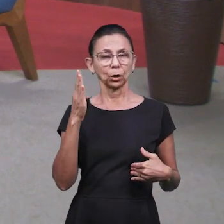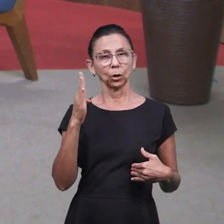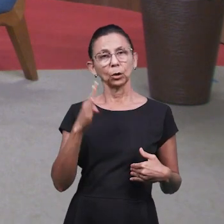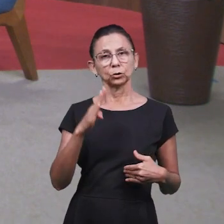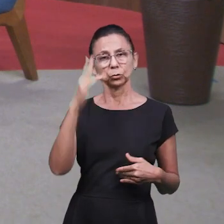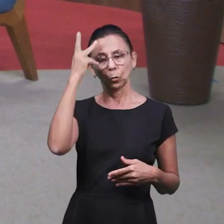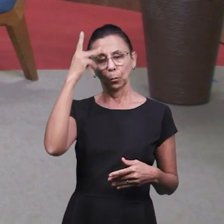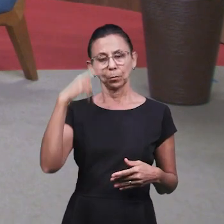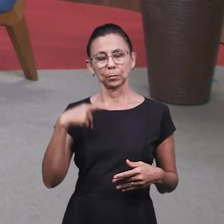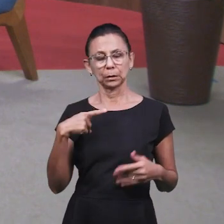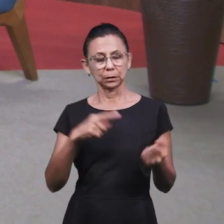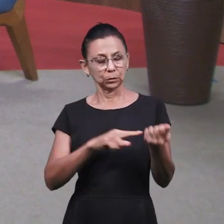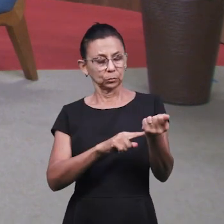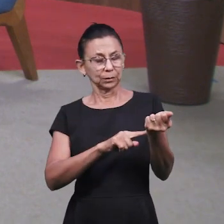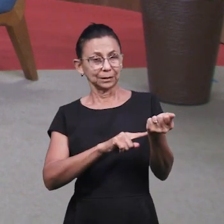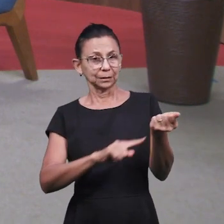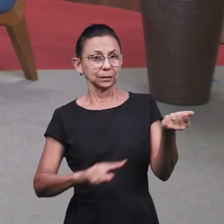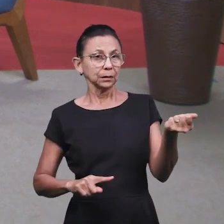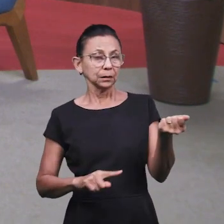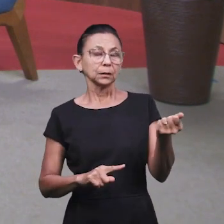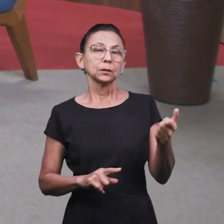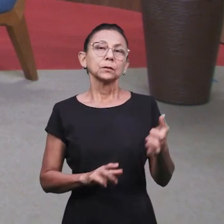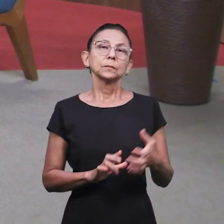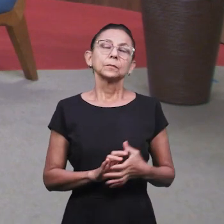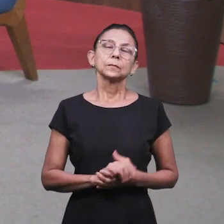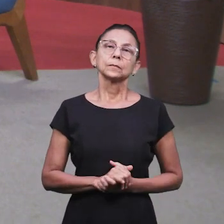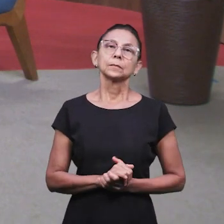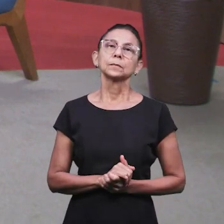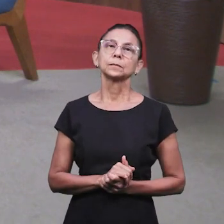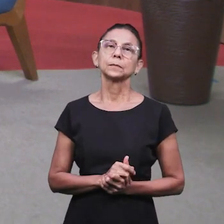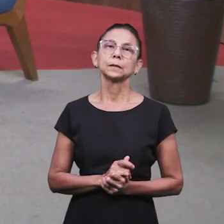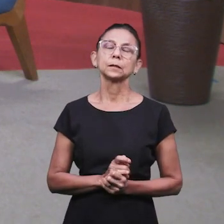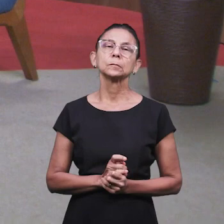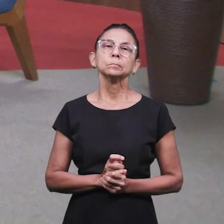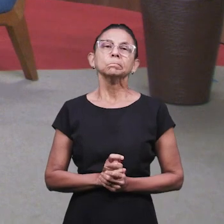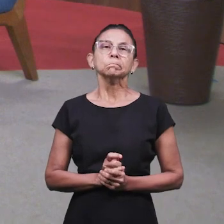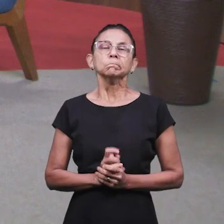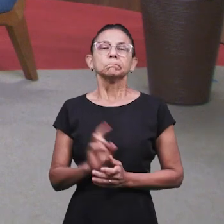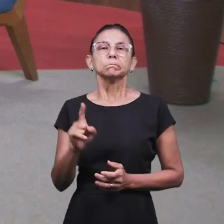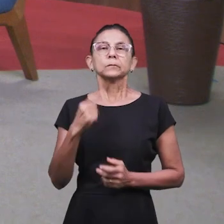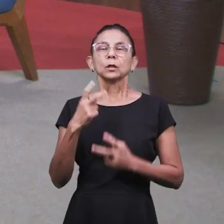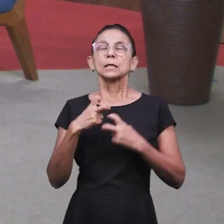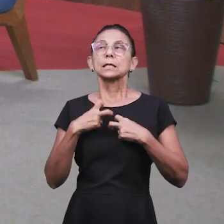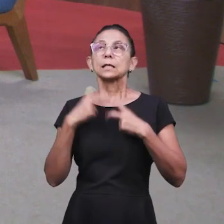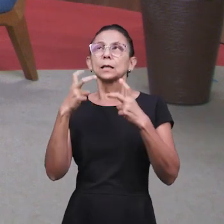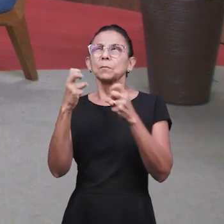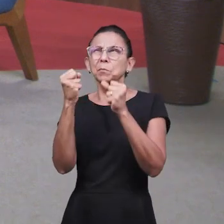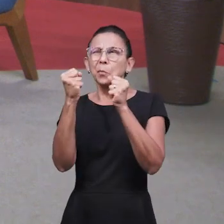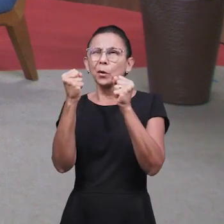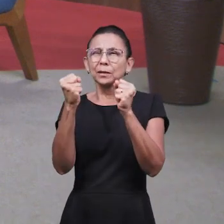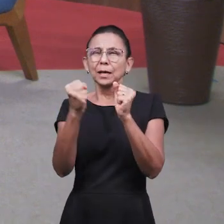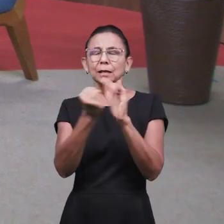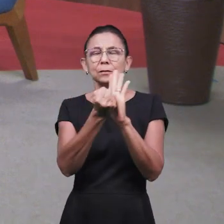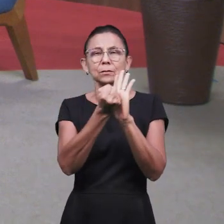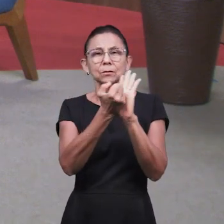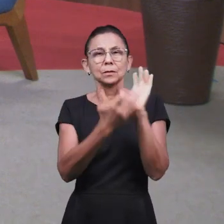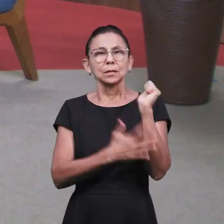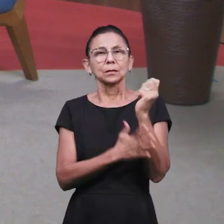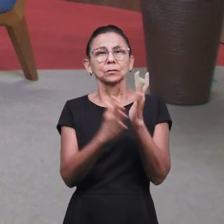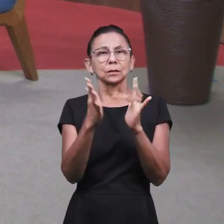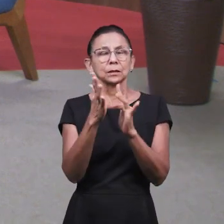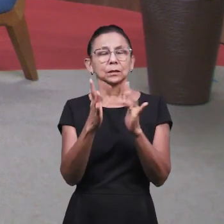de Jesus, né? Ele tem um simbolismo. Quando nós clamamos pelo sangue de Jesus, nós não clamamos por aquele